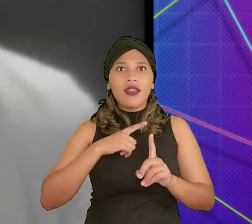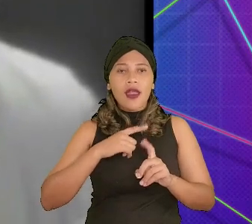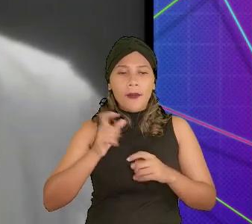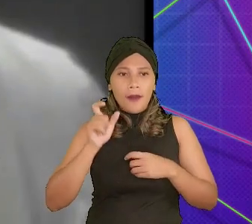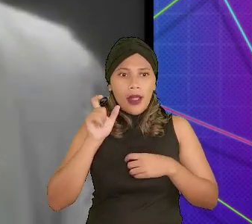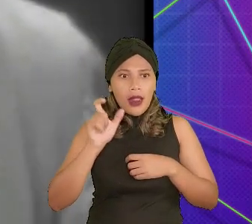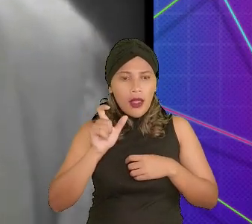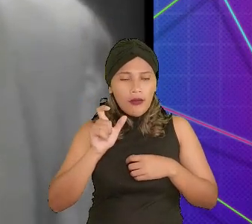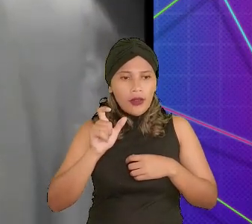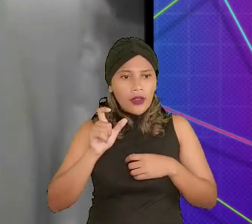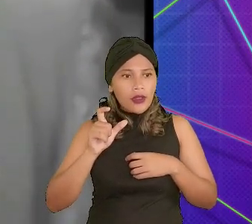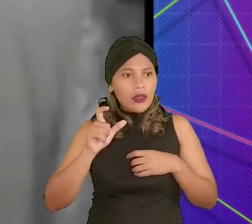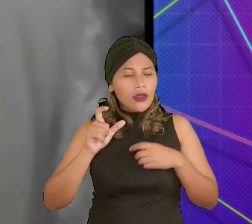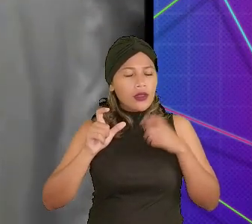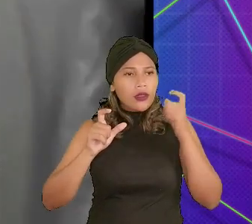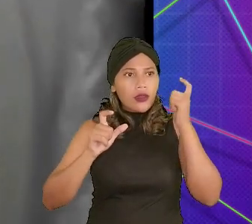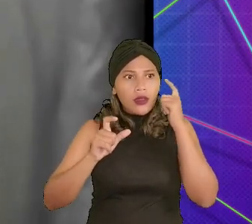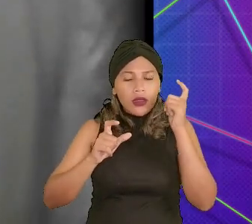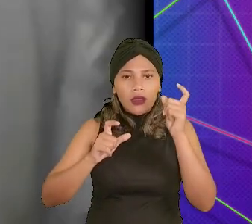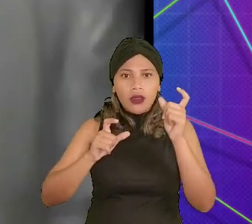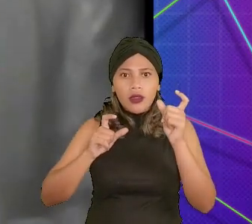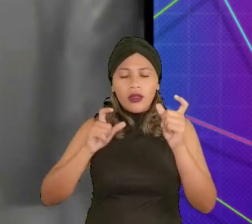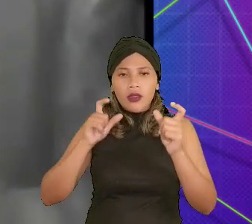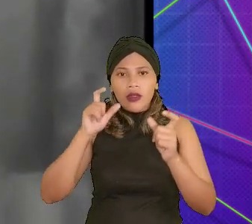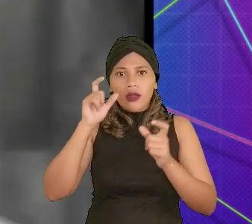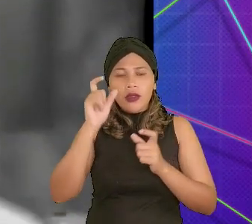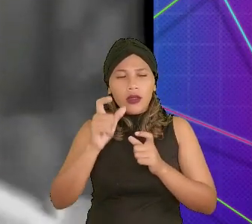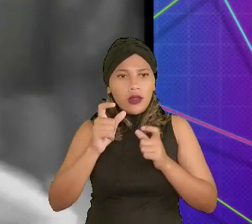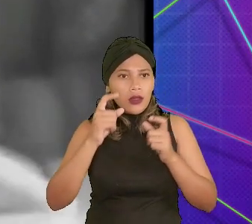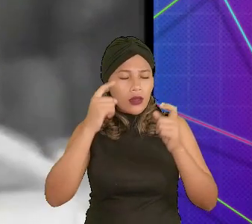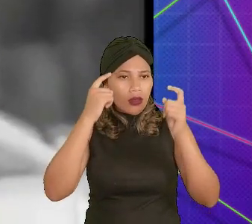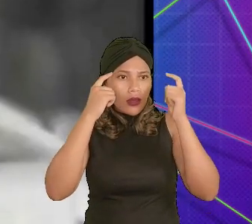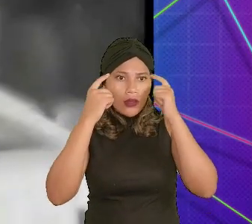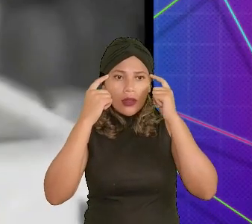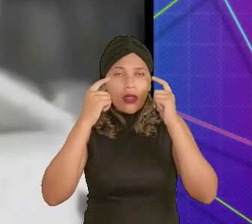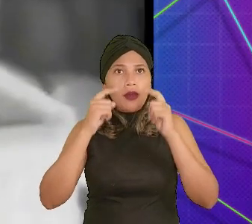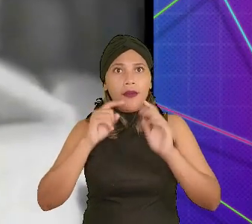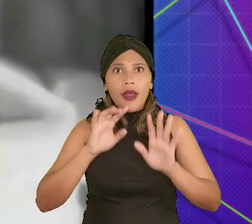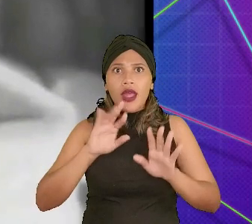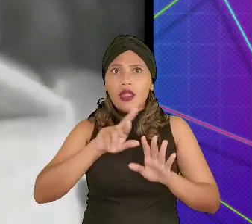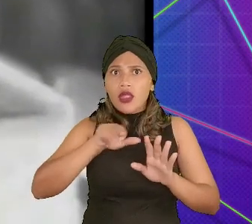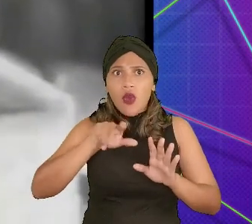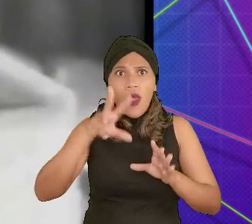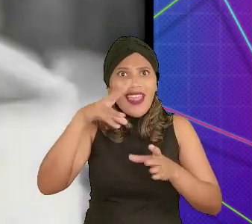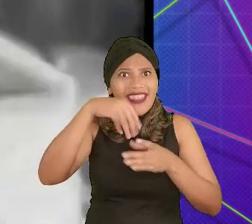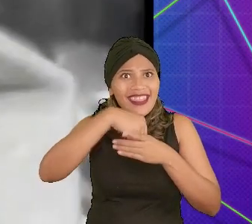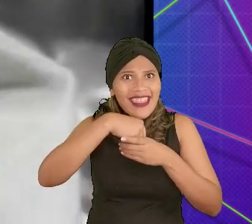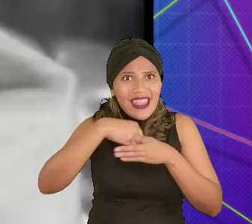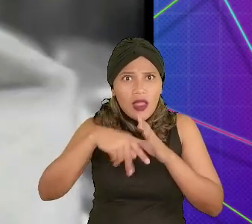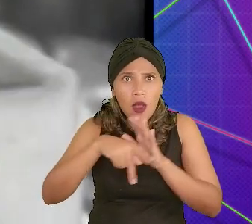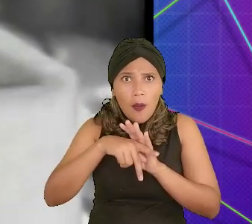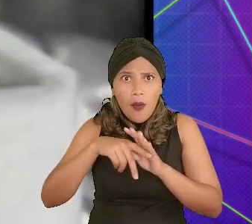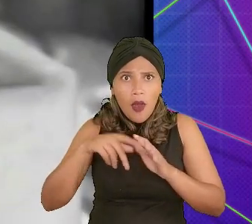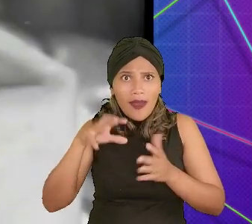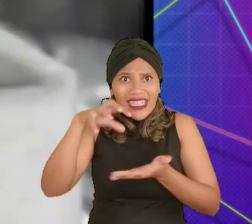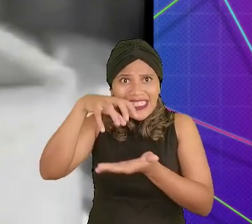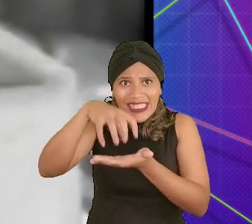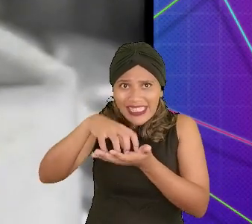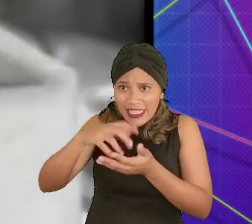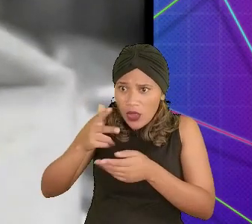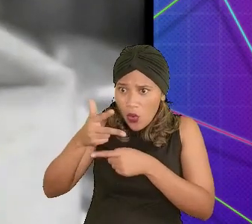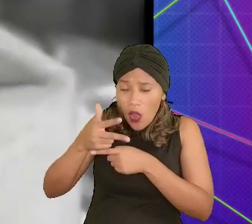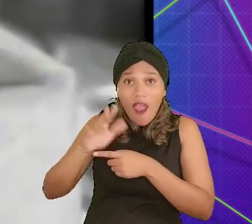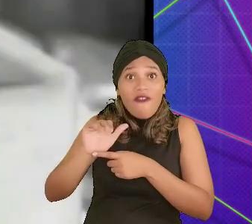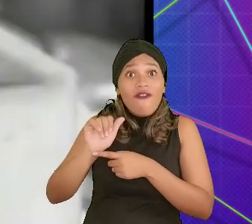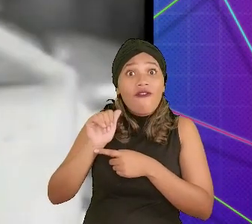palavra knife várias e várias vezes. Só que detalhe, esse som não vem de ninguém dentro da cena, e sim de fora